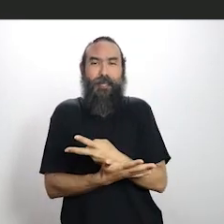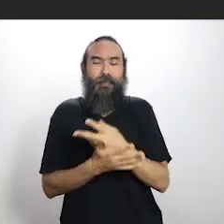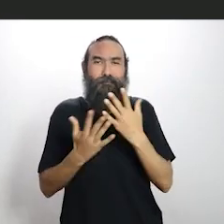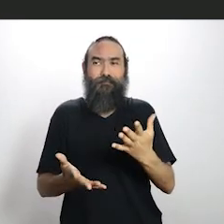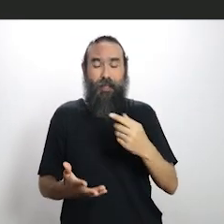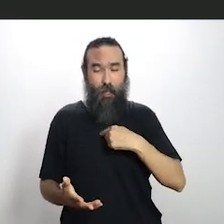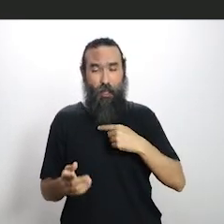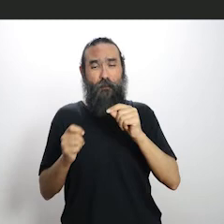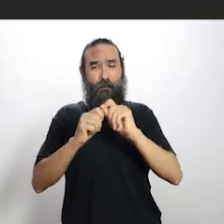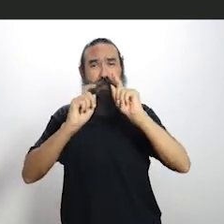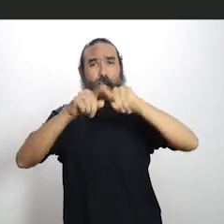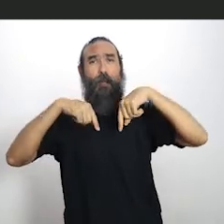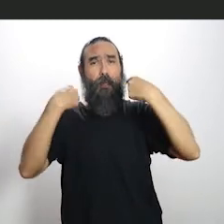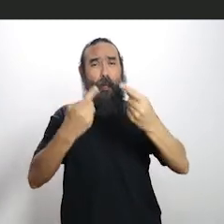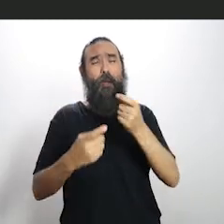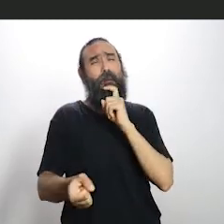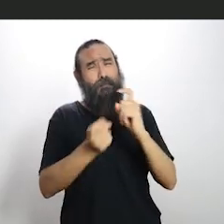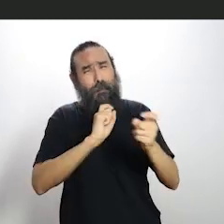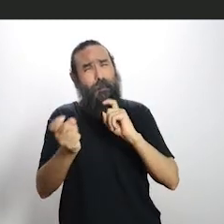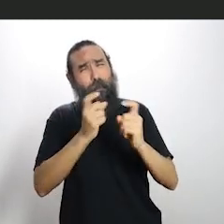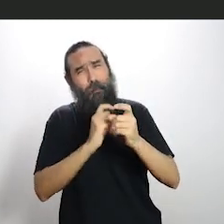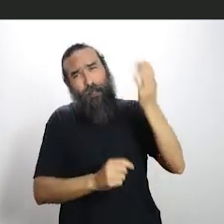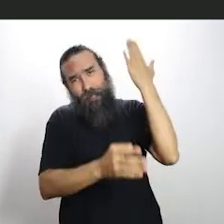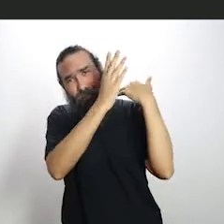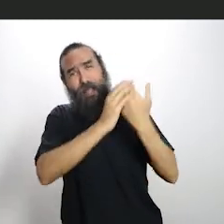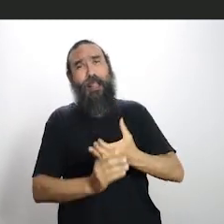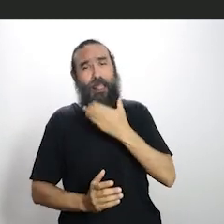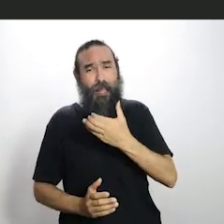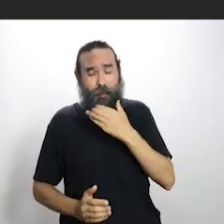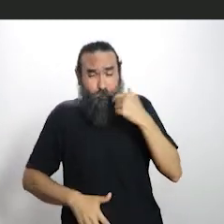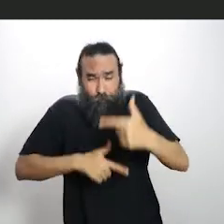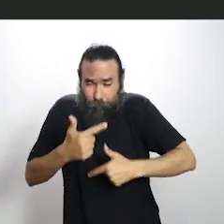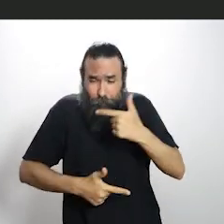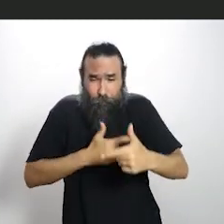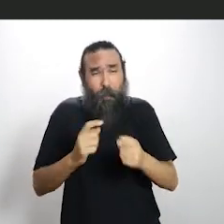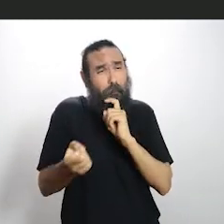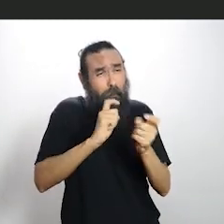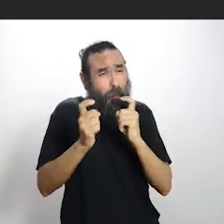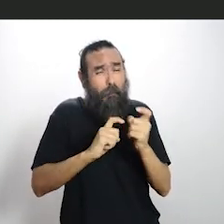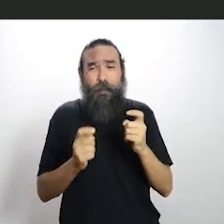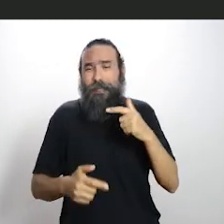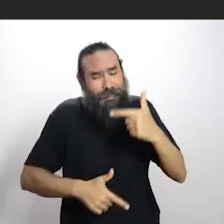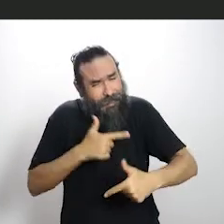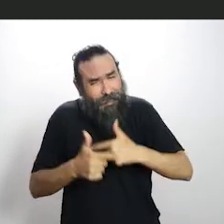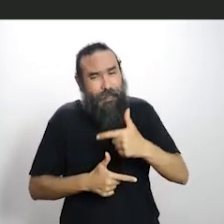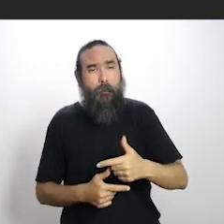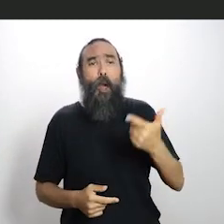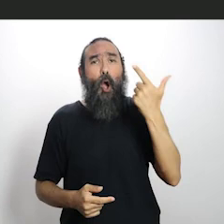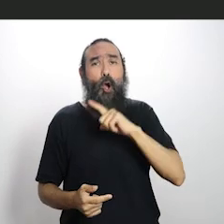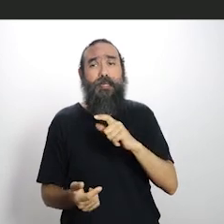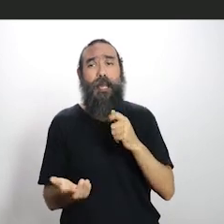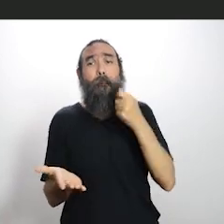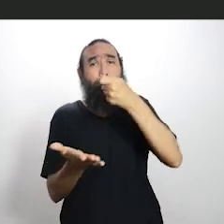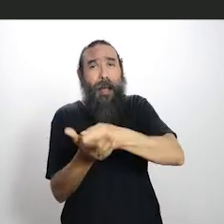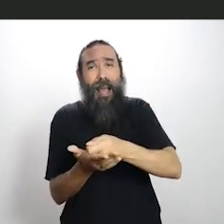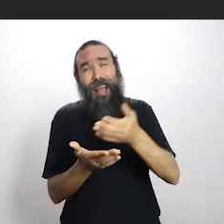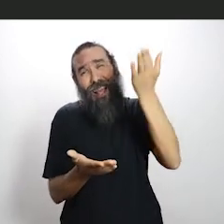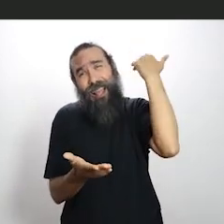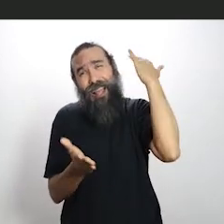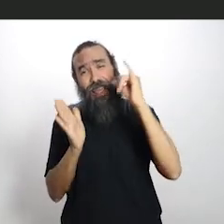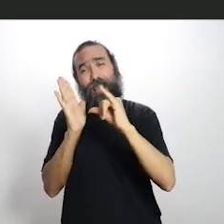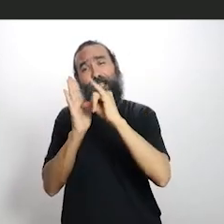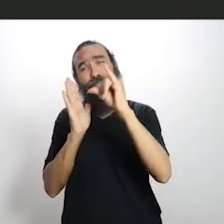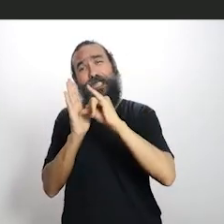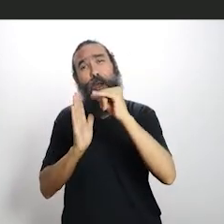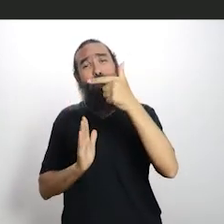eu vou ser o secretário que eu vou abrir um edital que a gente tem um recurso disponível para poder pagar e honrar